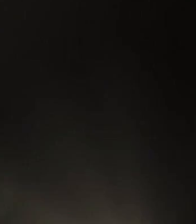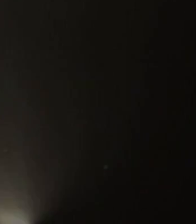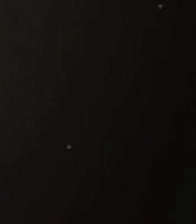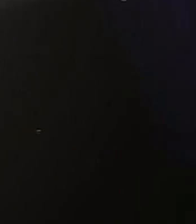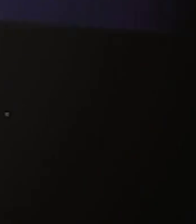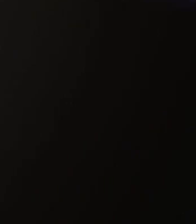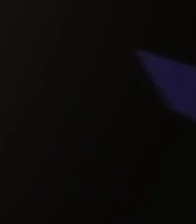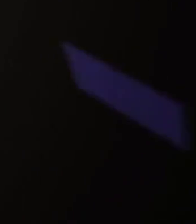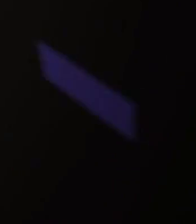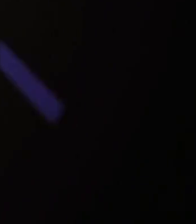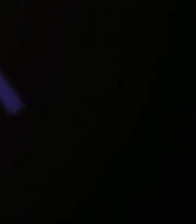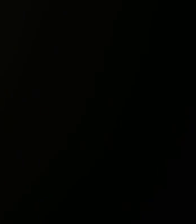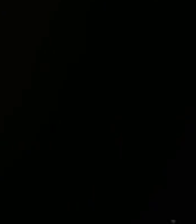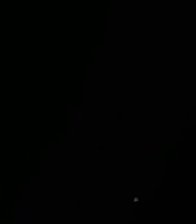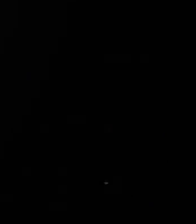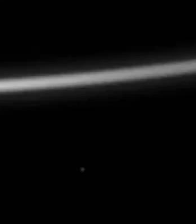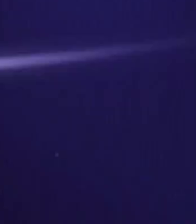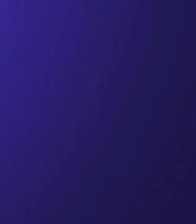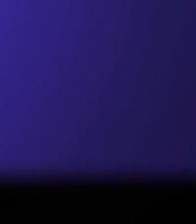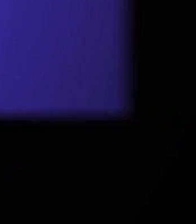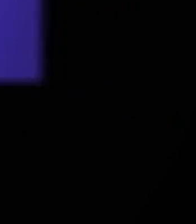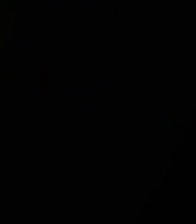E aí